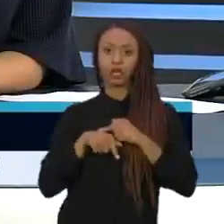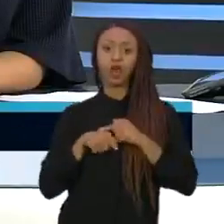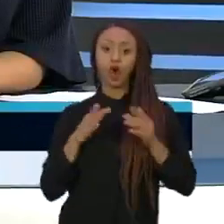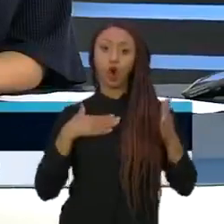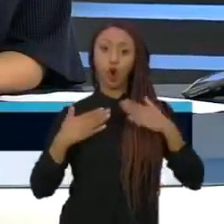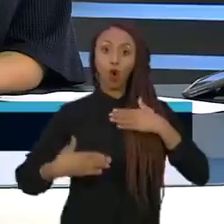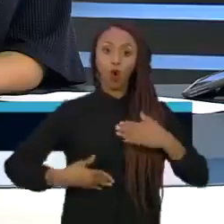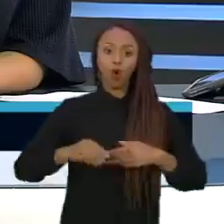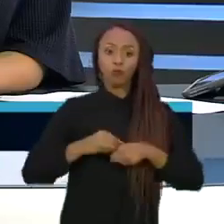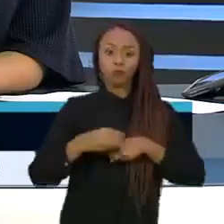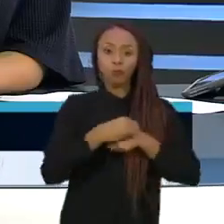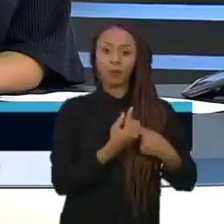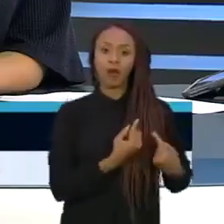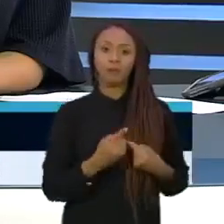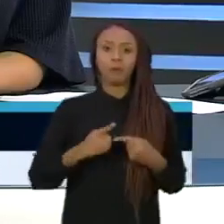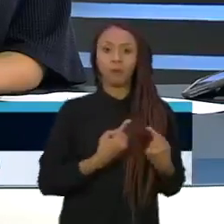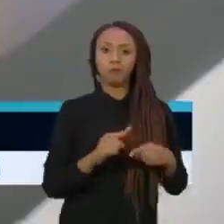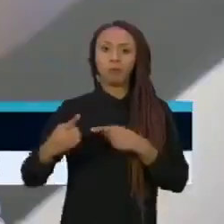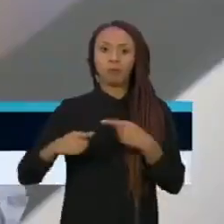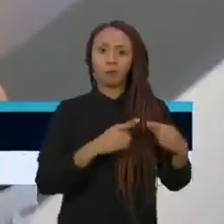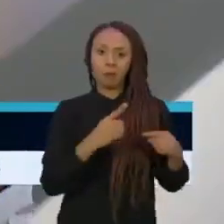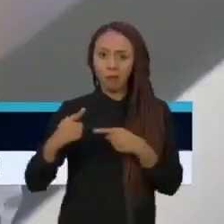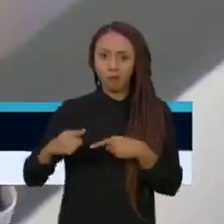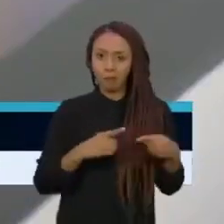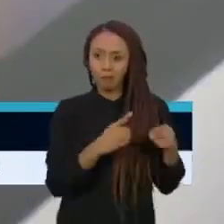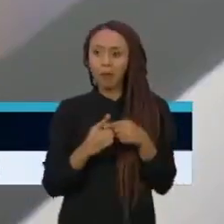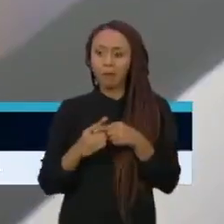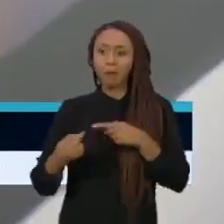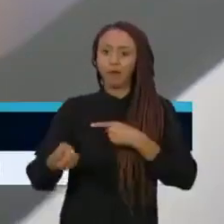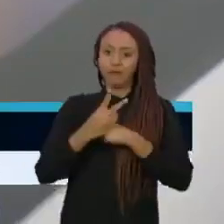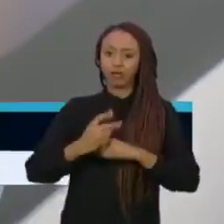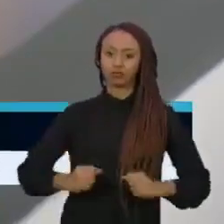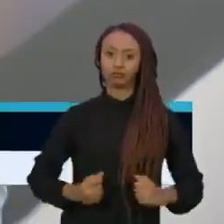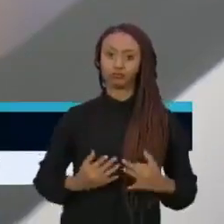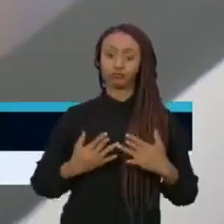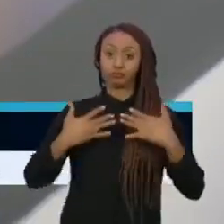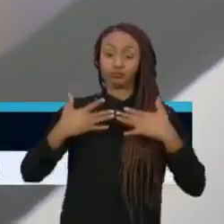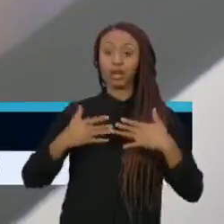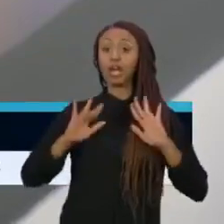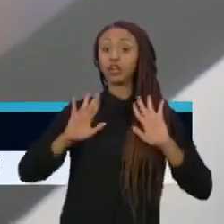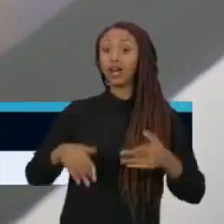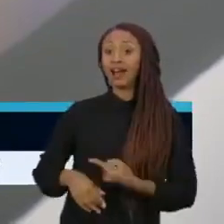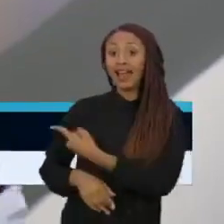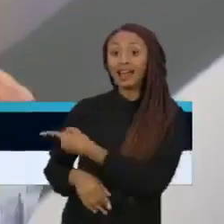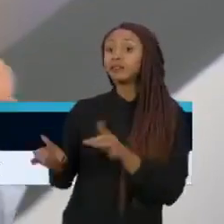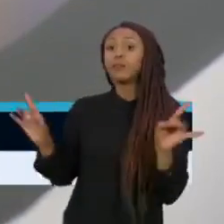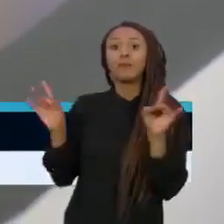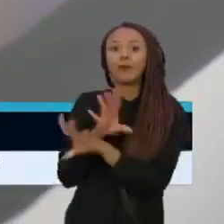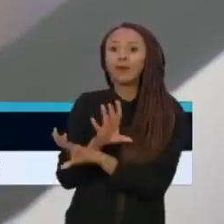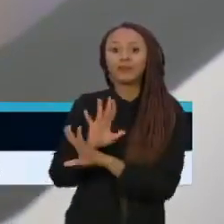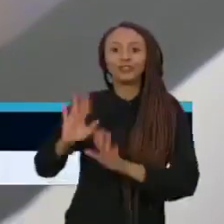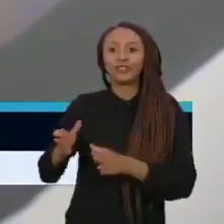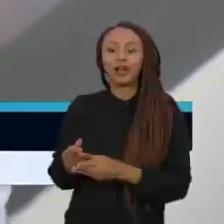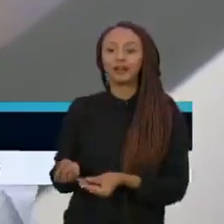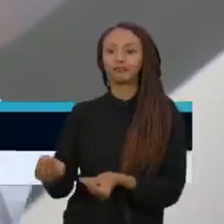para combater o vírus. O anticorpo monoclonal, o desenvolvimento da ciência, já traz ele pronto. Então ele já